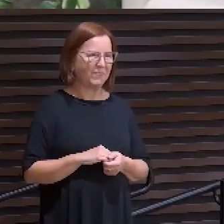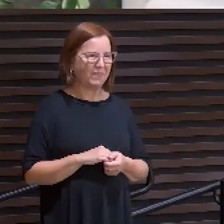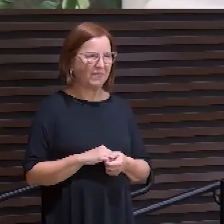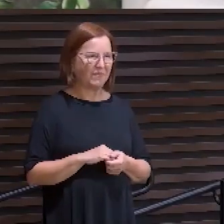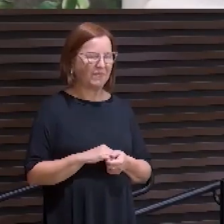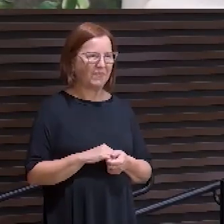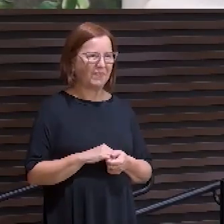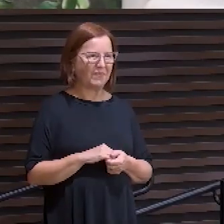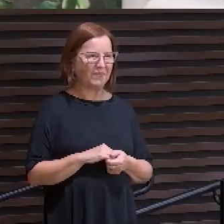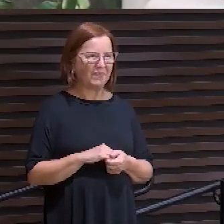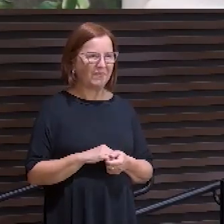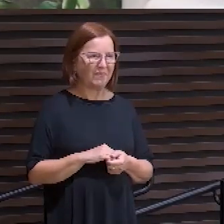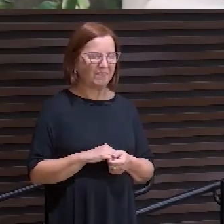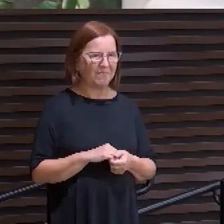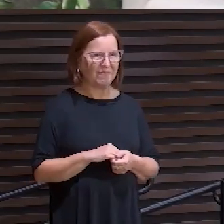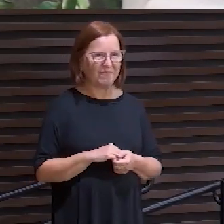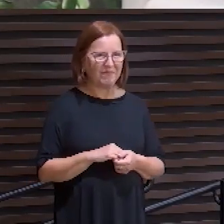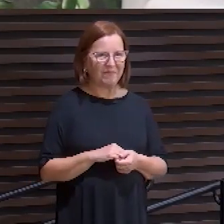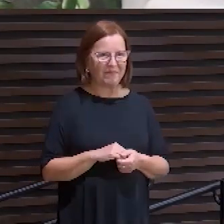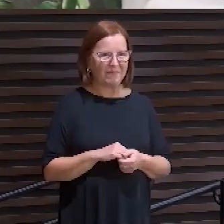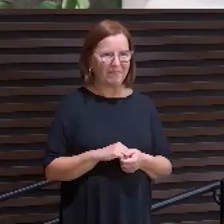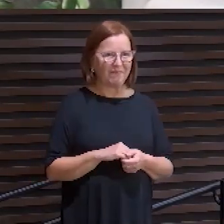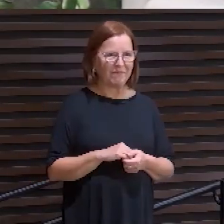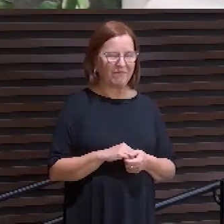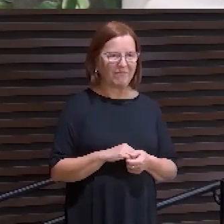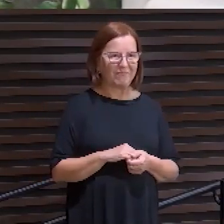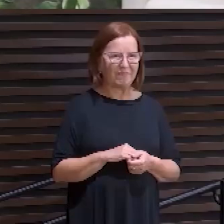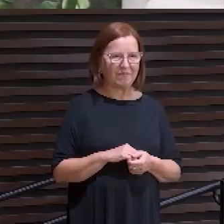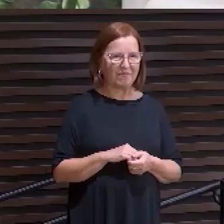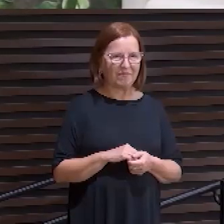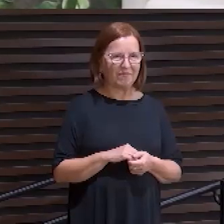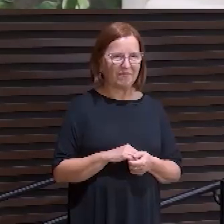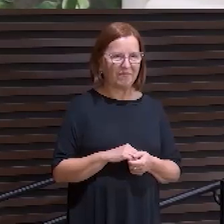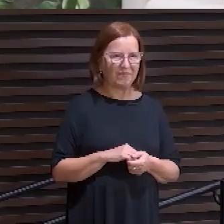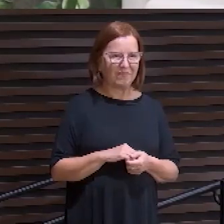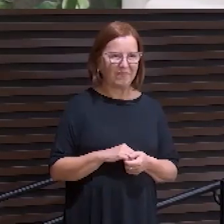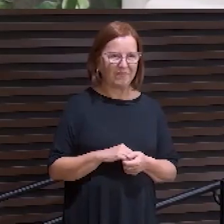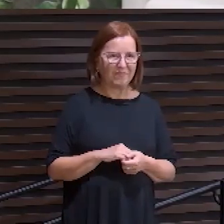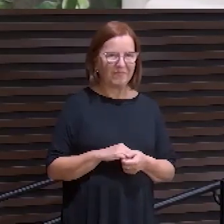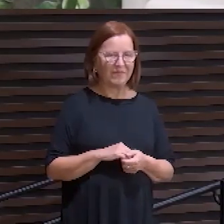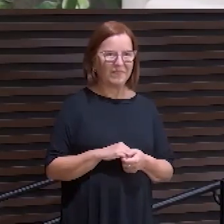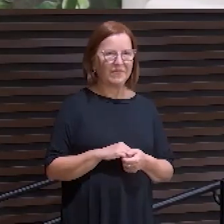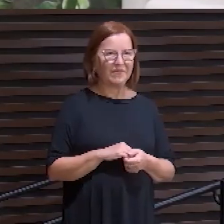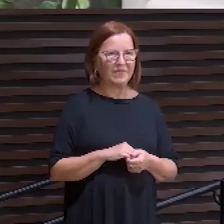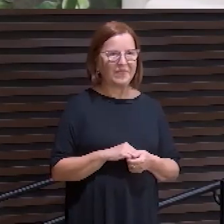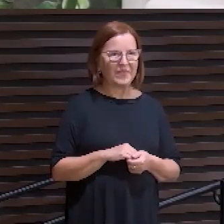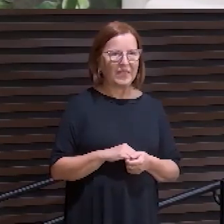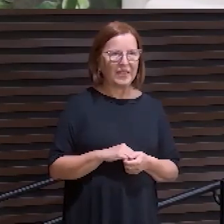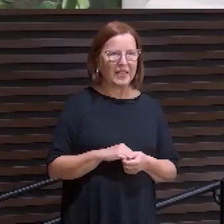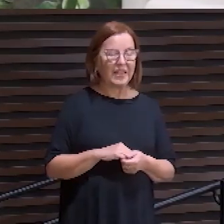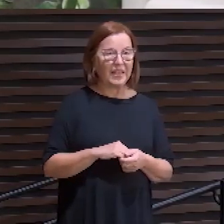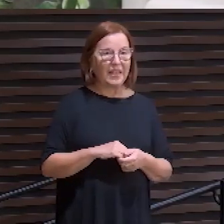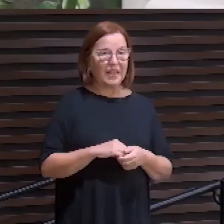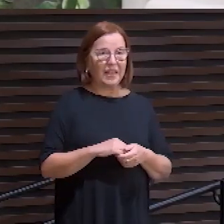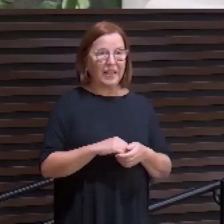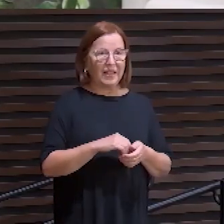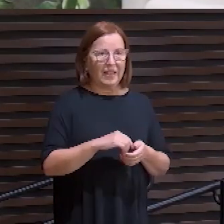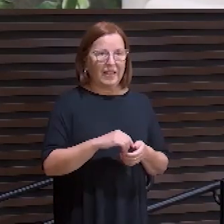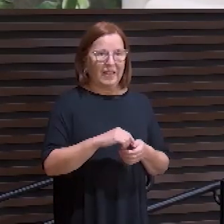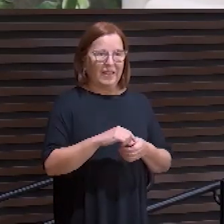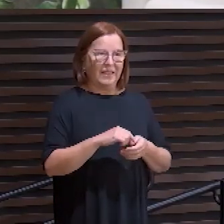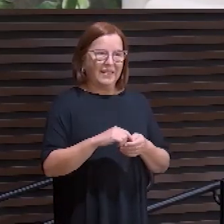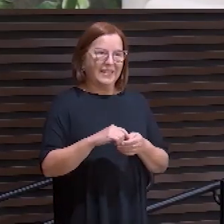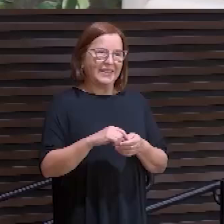eros e ágape. São áreas, ele chamou da nossa língua, inculta e bela,